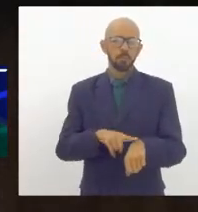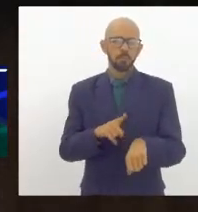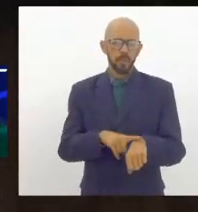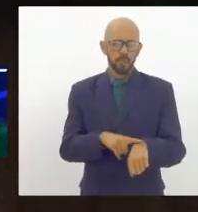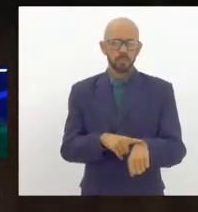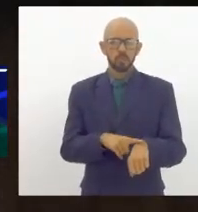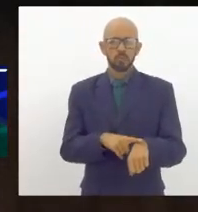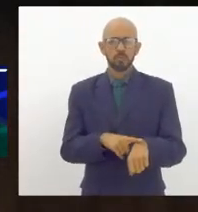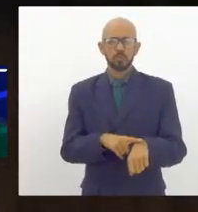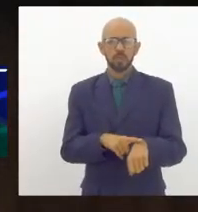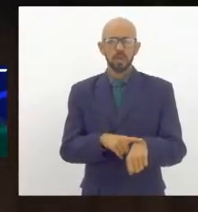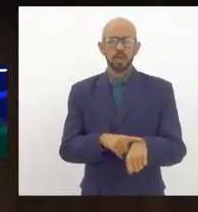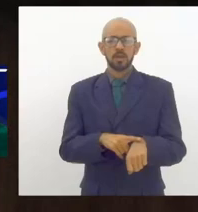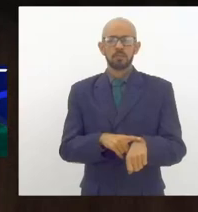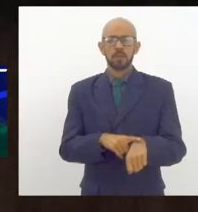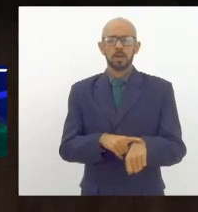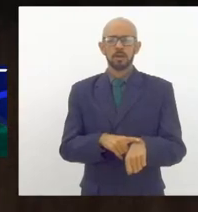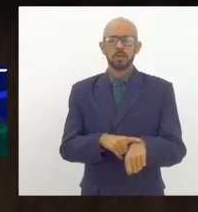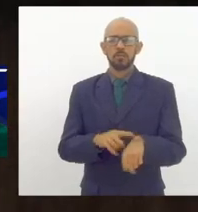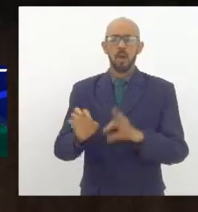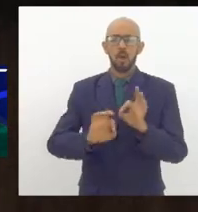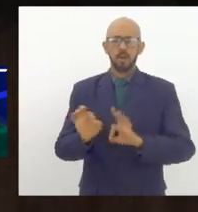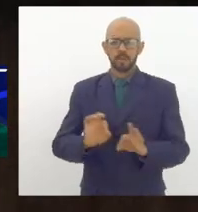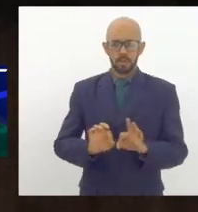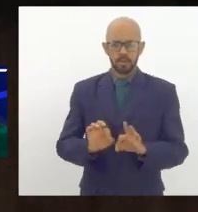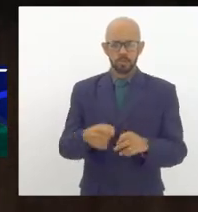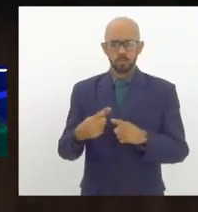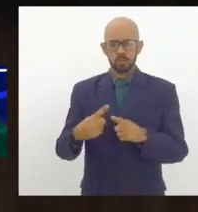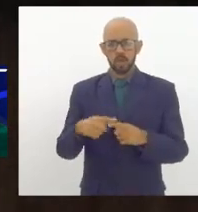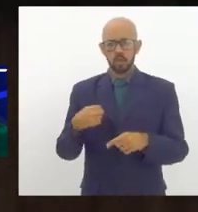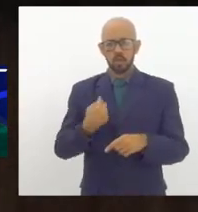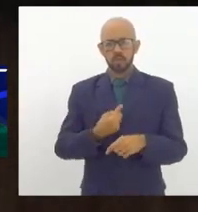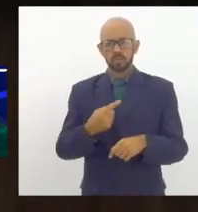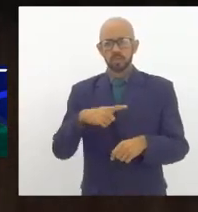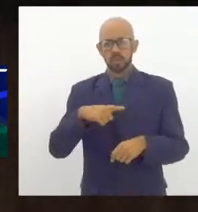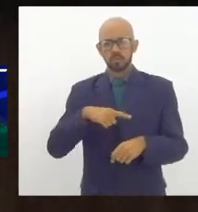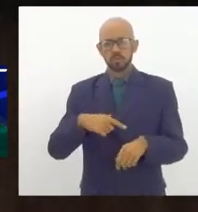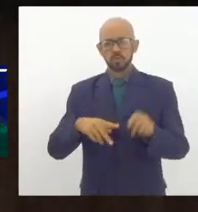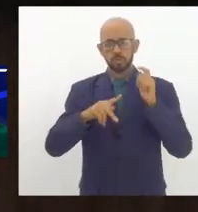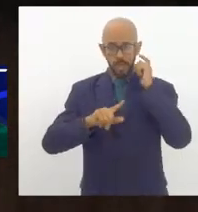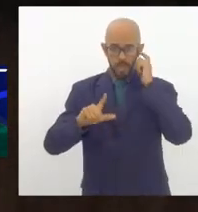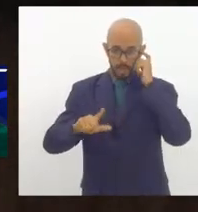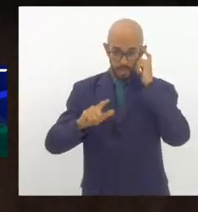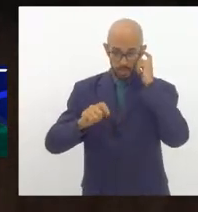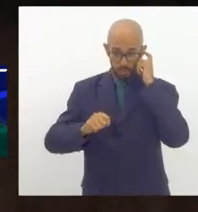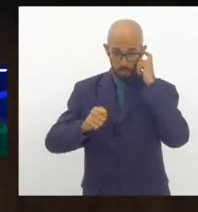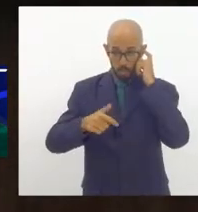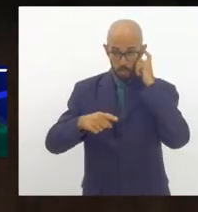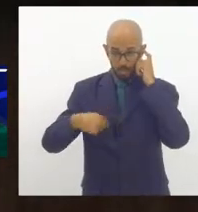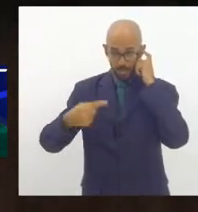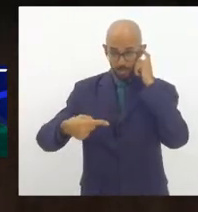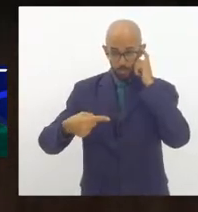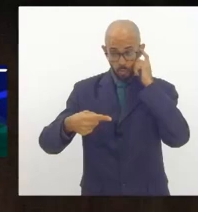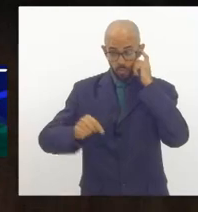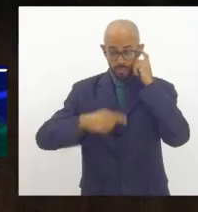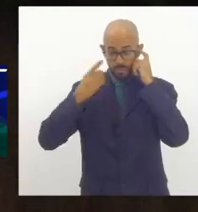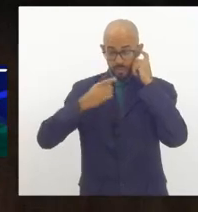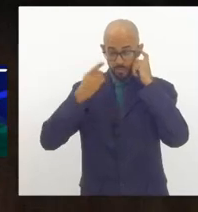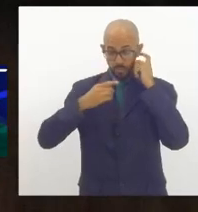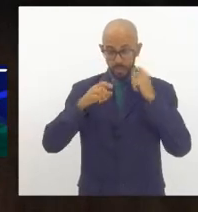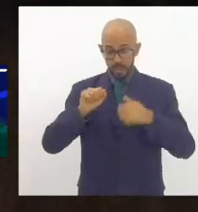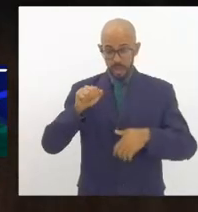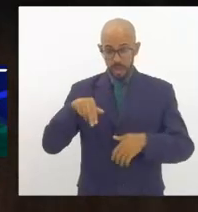para fazer uma questão de ordem dizer que nós temos um projeto que foi apresentado um pouco depois do projeto a deputada